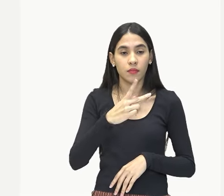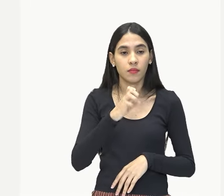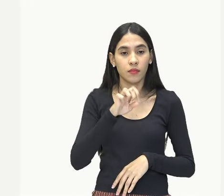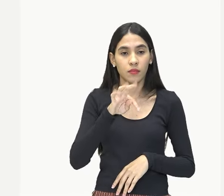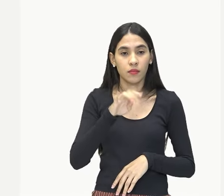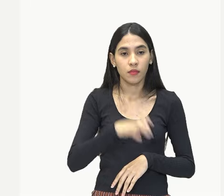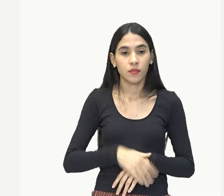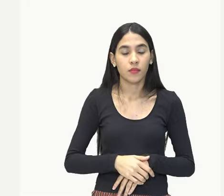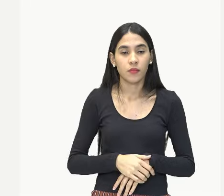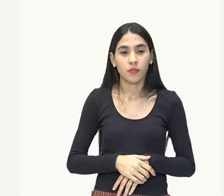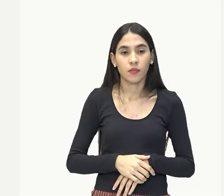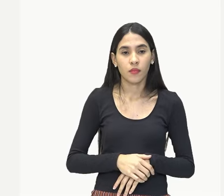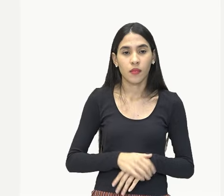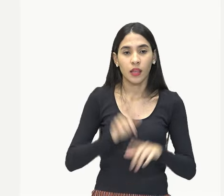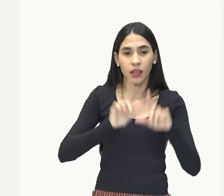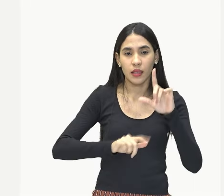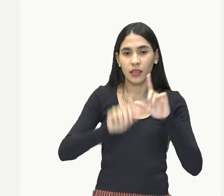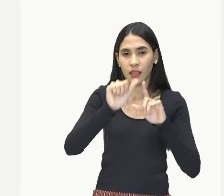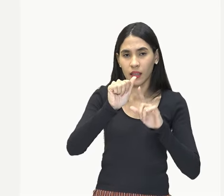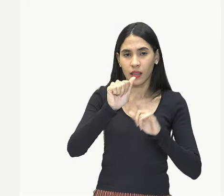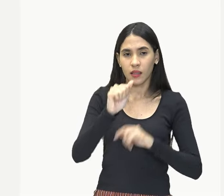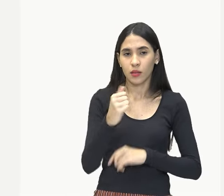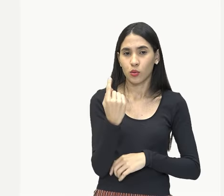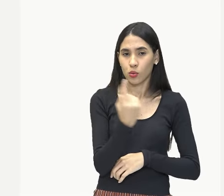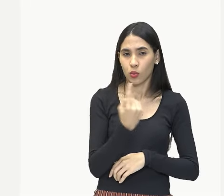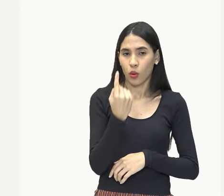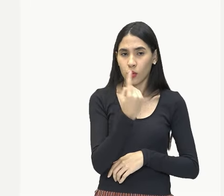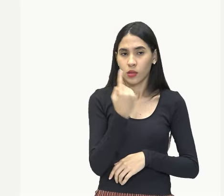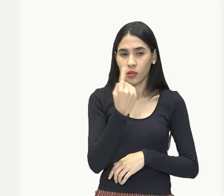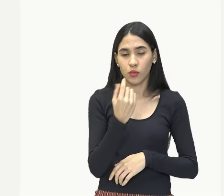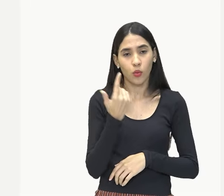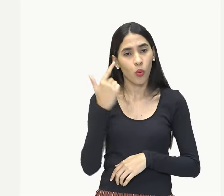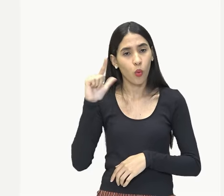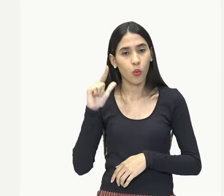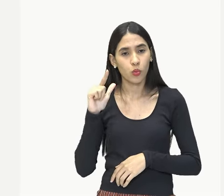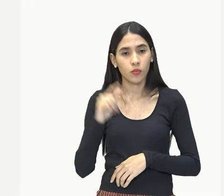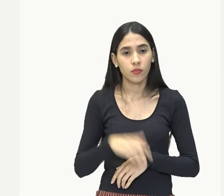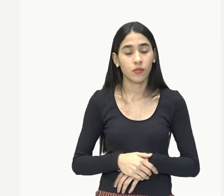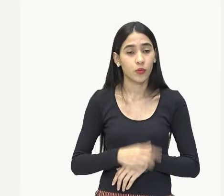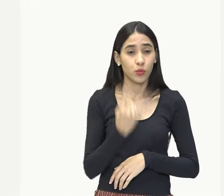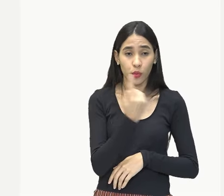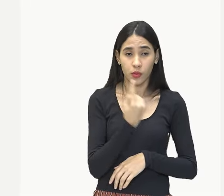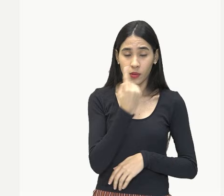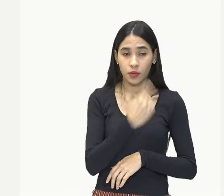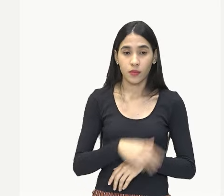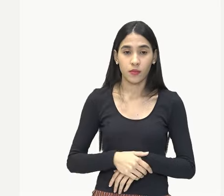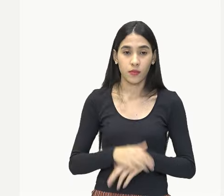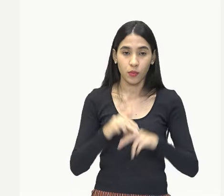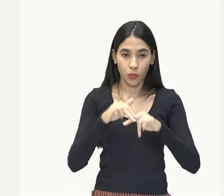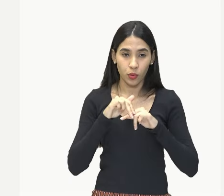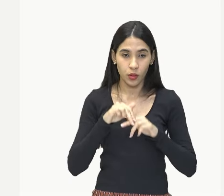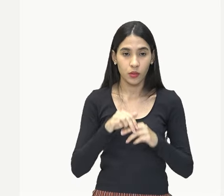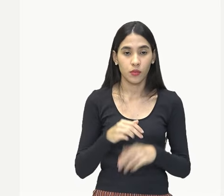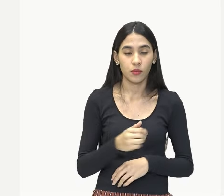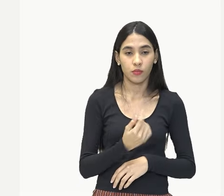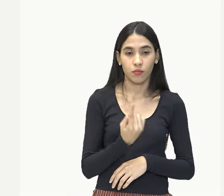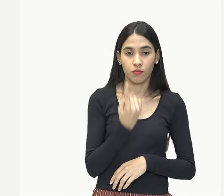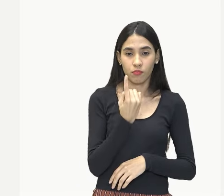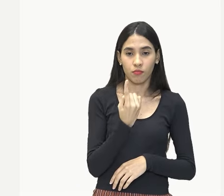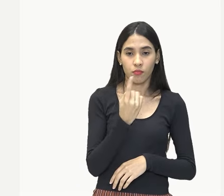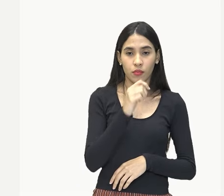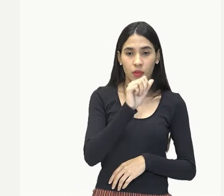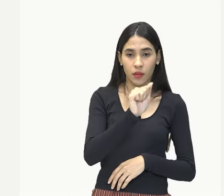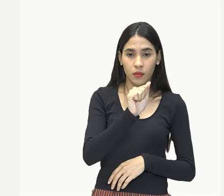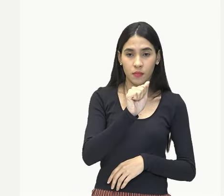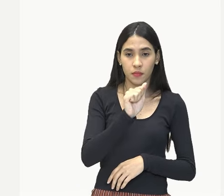A apareceu só este aqui ou algum outro? Só ele. Então, ele vai ficar sozinho aqui